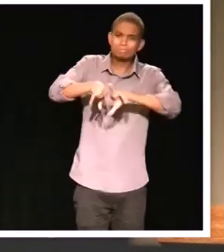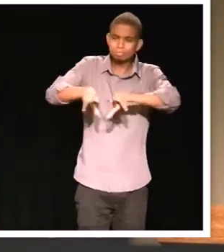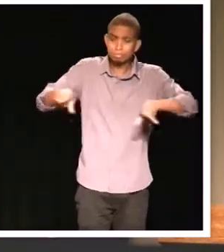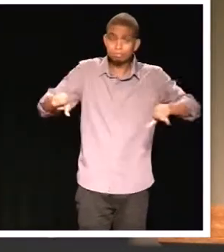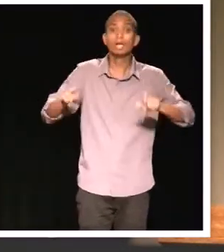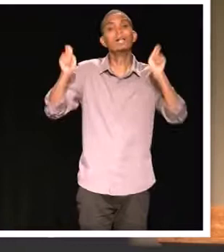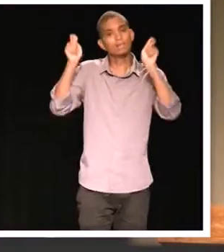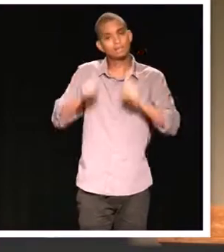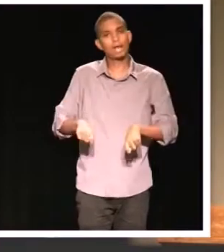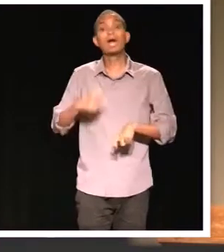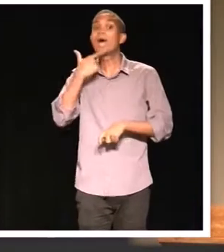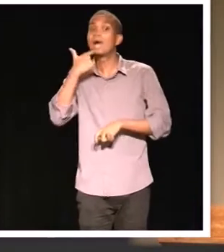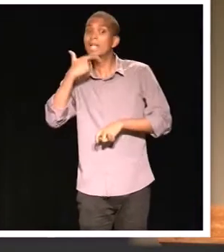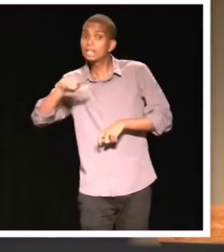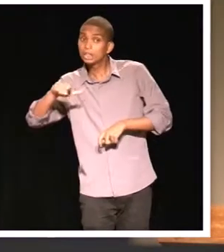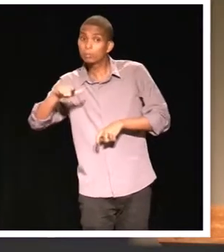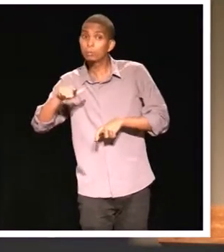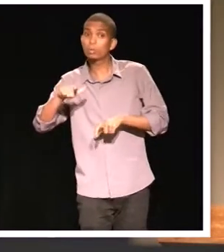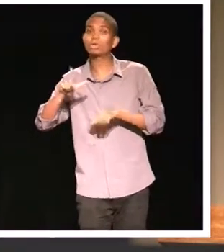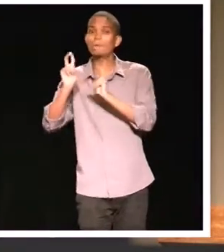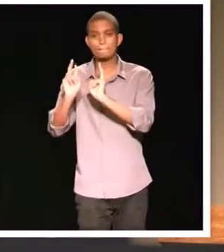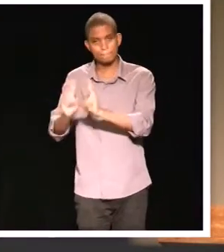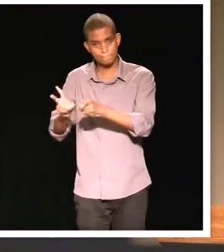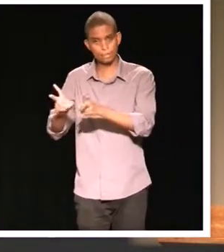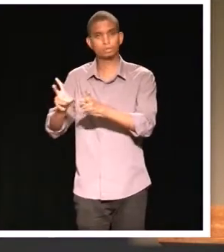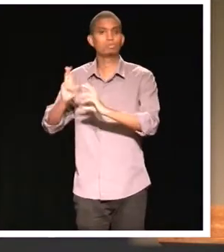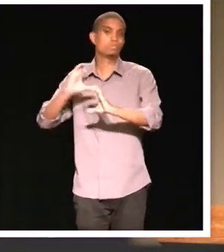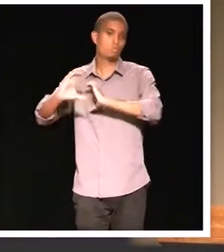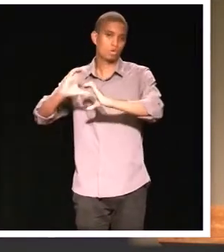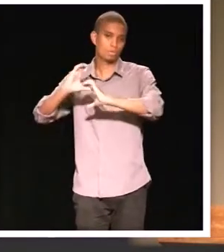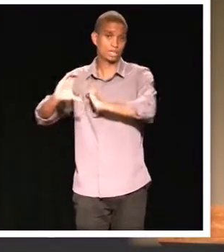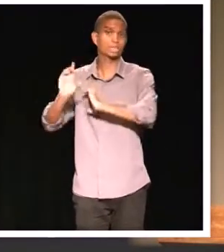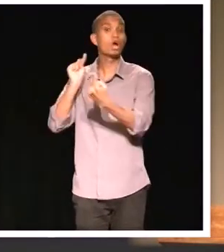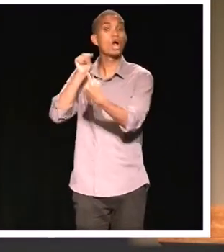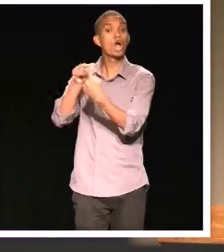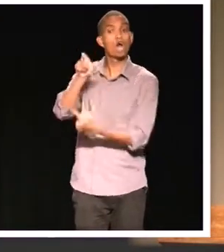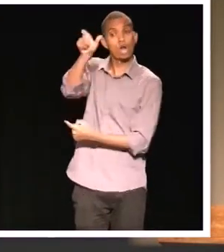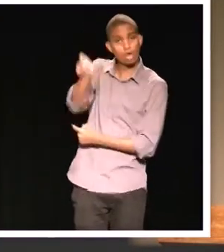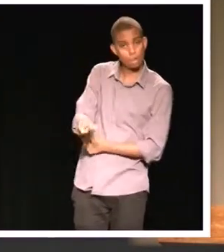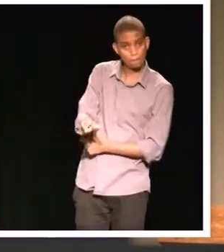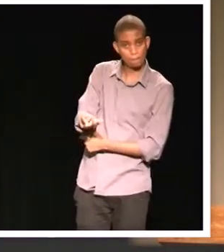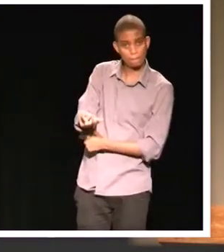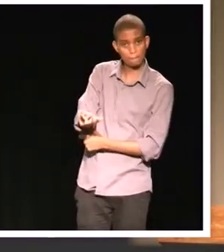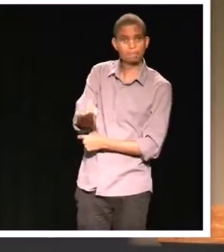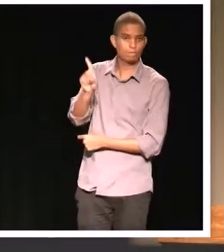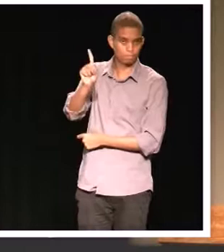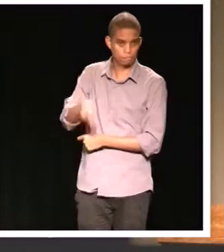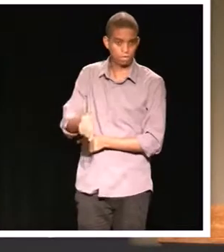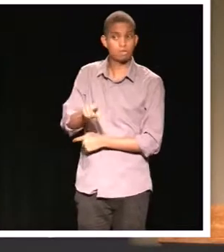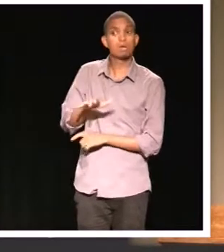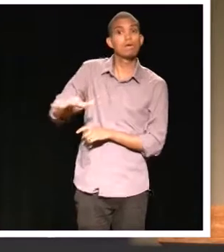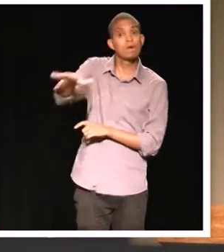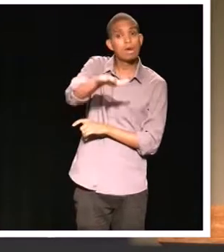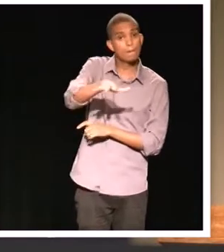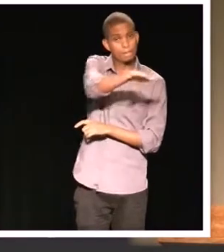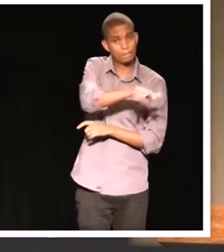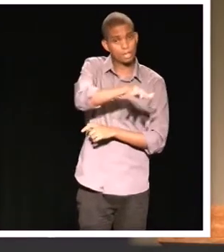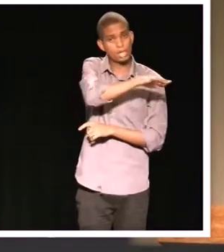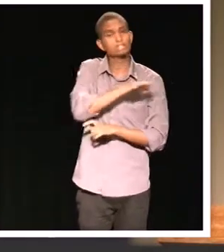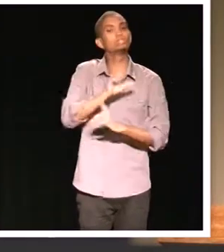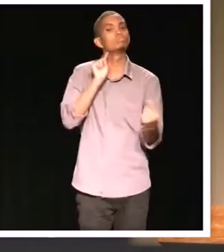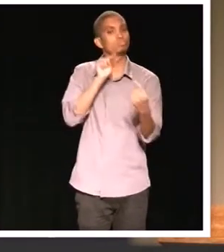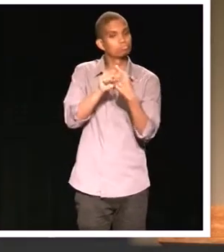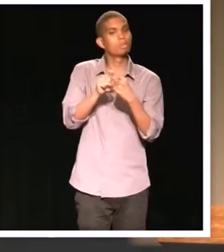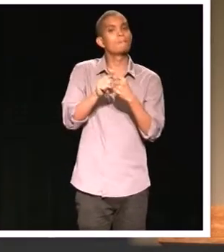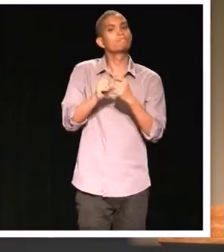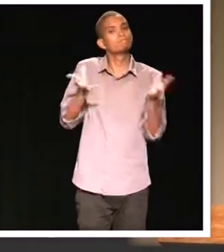ministrada nas línguas e nos modos e meios de comunicação mais adequados ao indivíduo e em ambientes que favoreçam